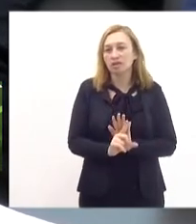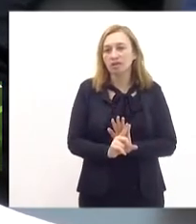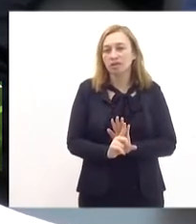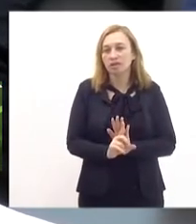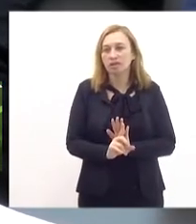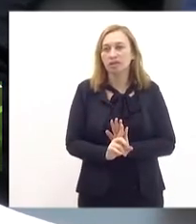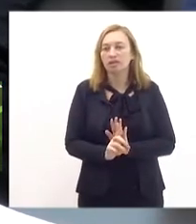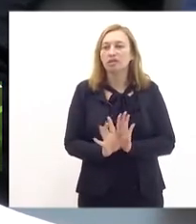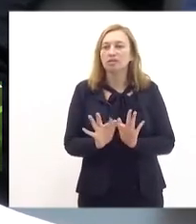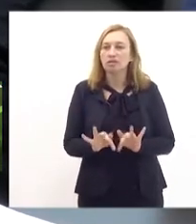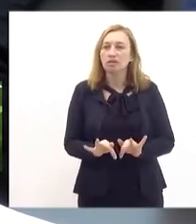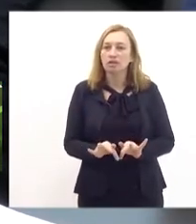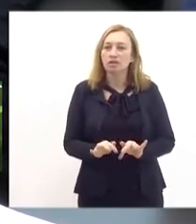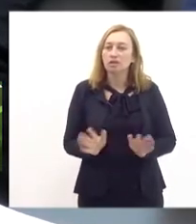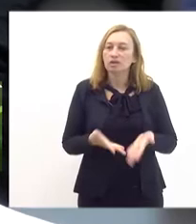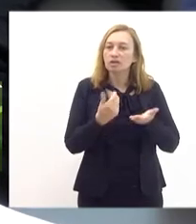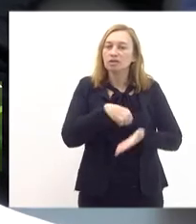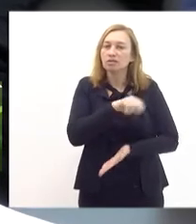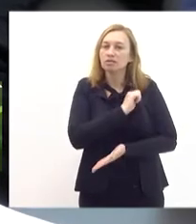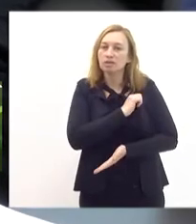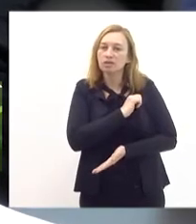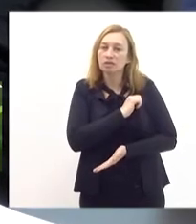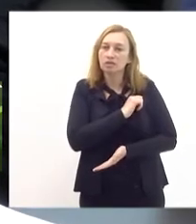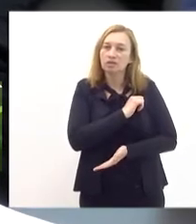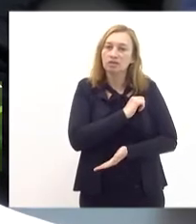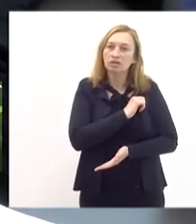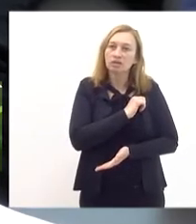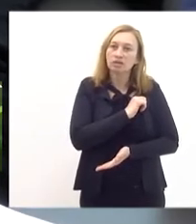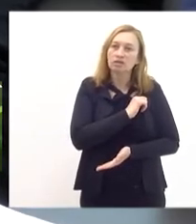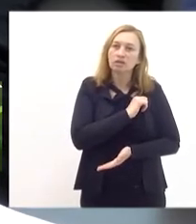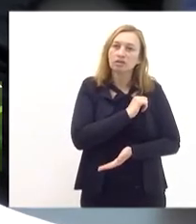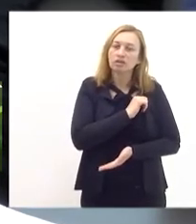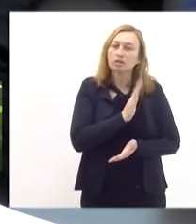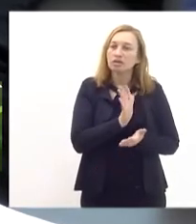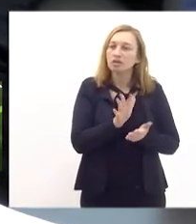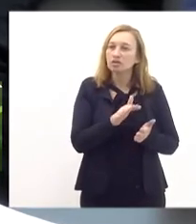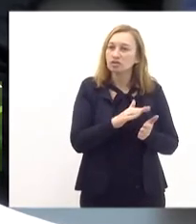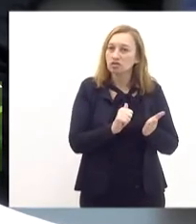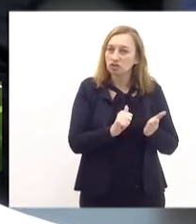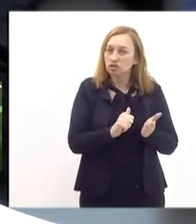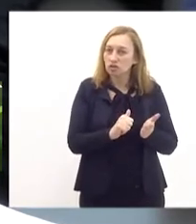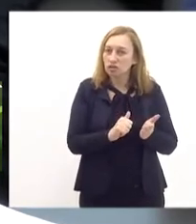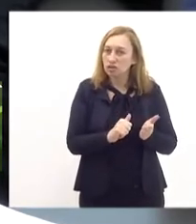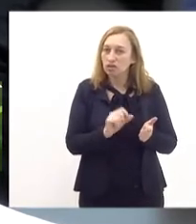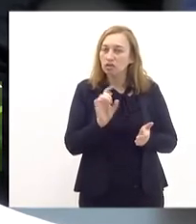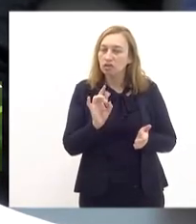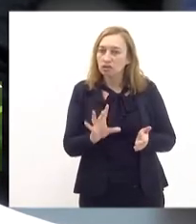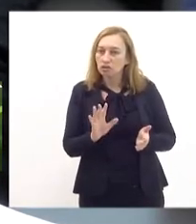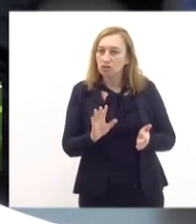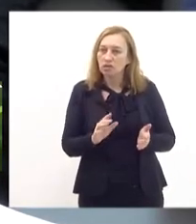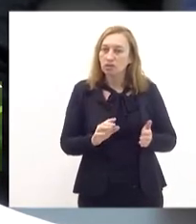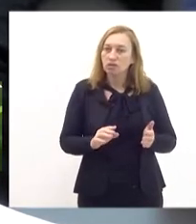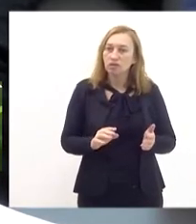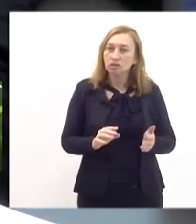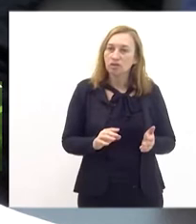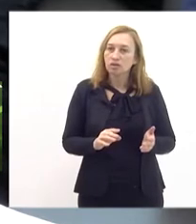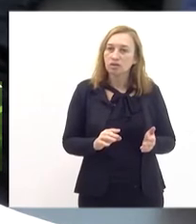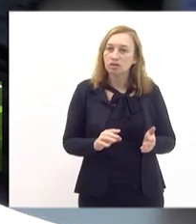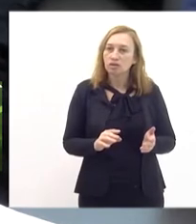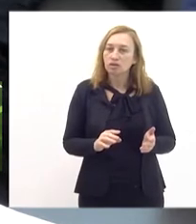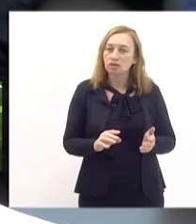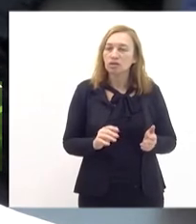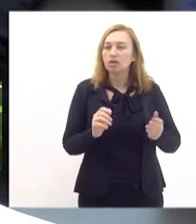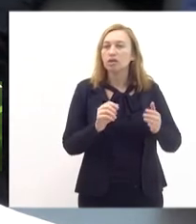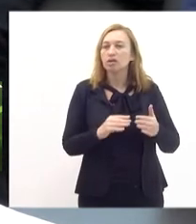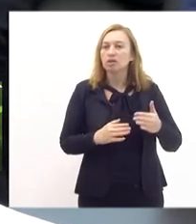termina dizendo que os incentivos fiscais concedidos deverão ser cassados, ficando o beneficiário impossibilitado